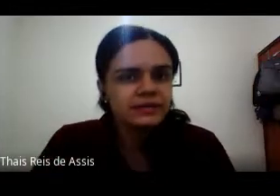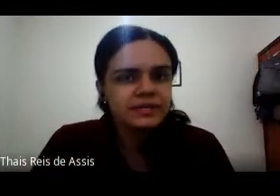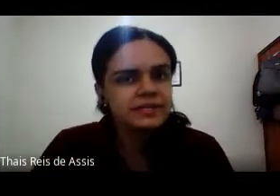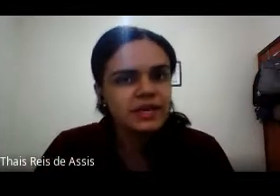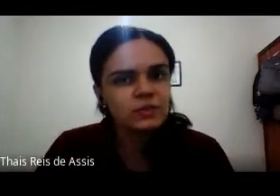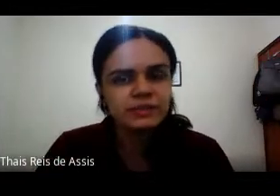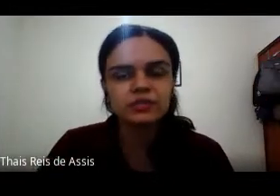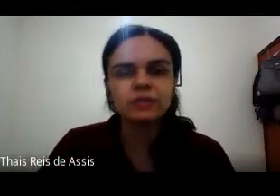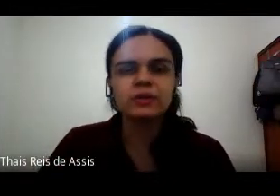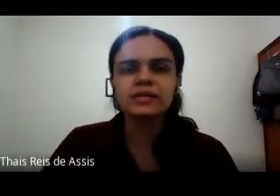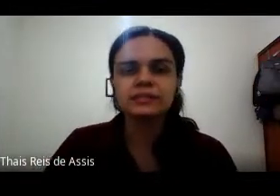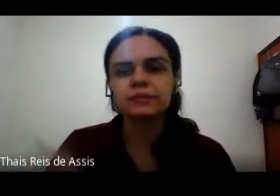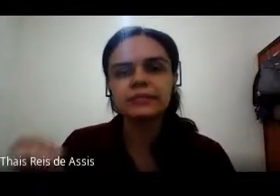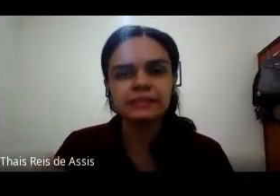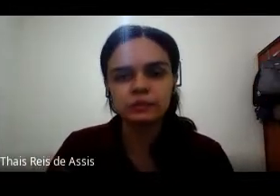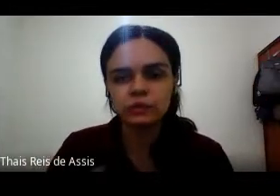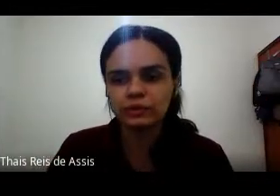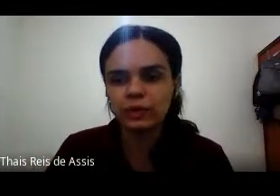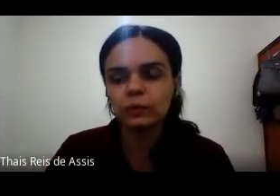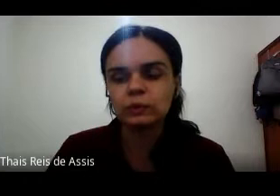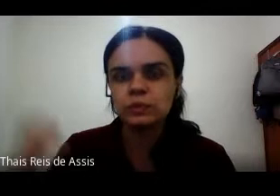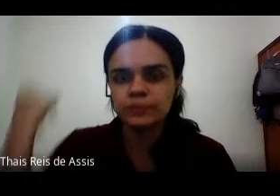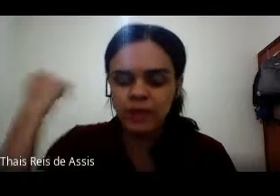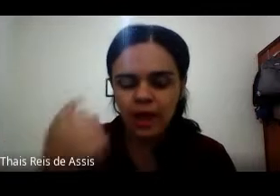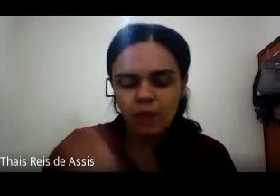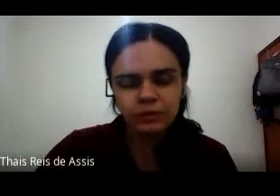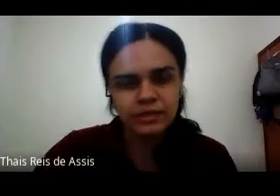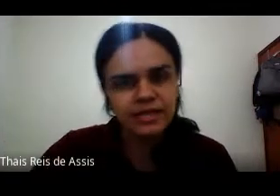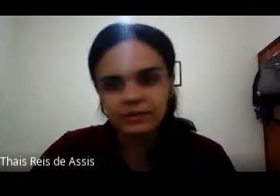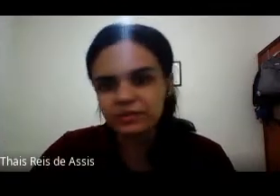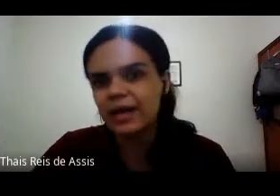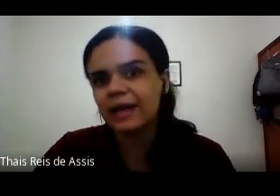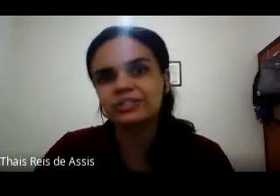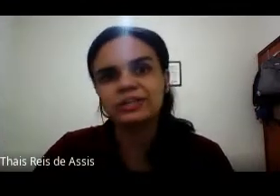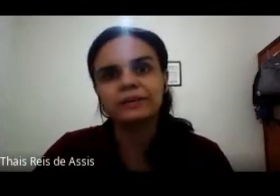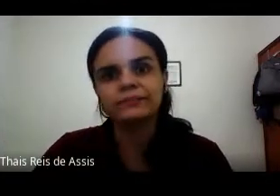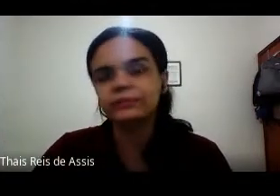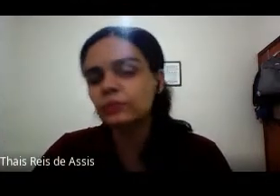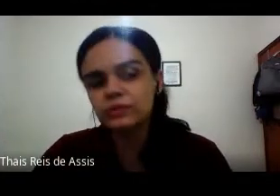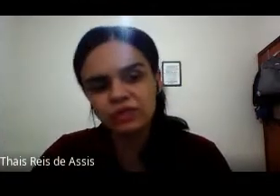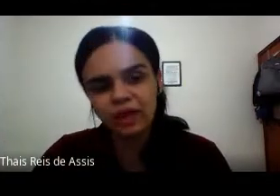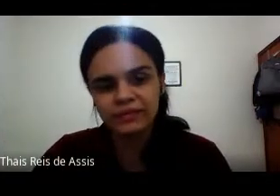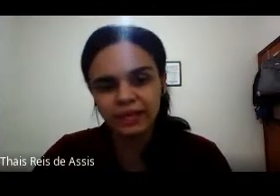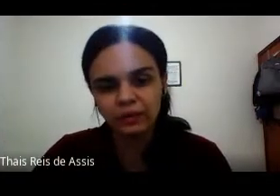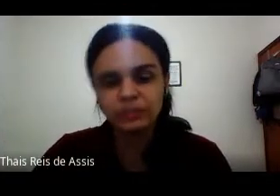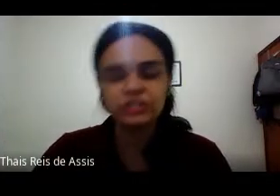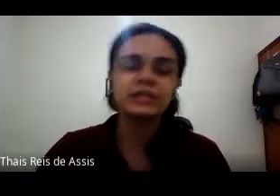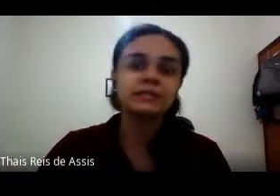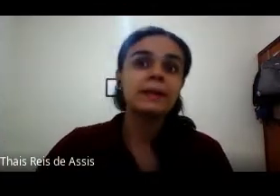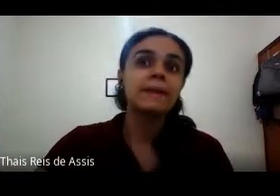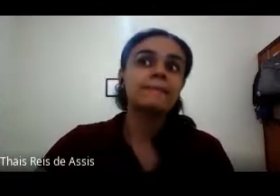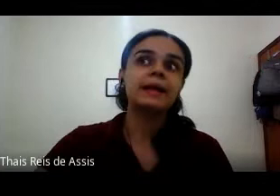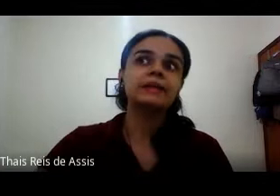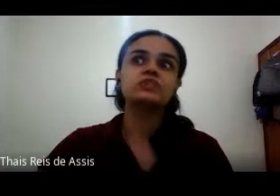a nossa necessidade constante de atualização. Atualização dos conteúdos, atualização da didática, uso de novas